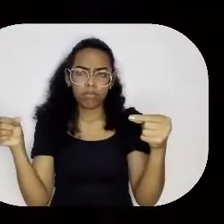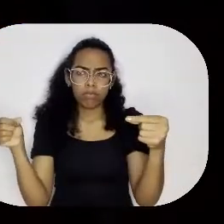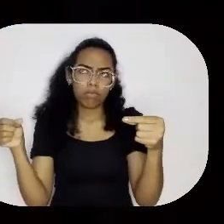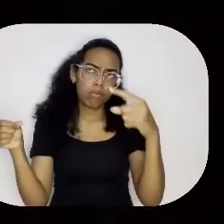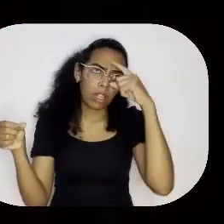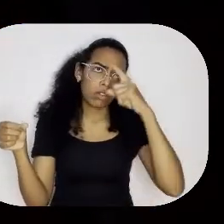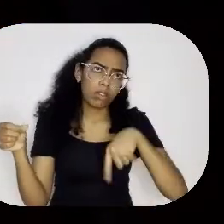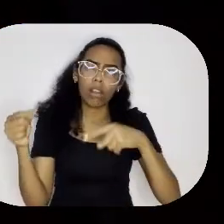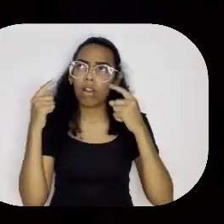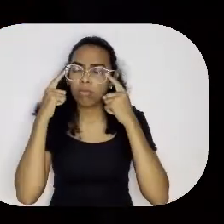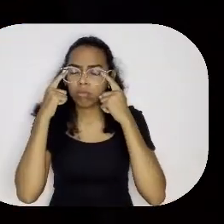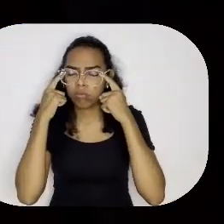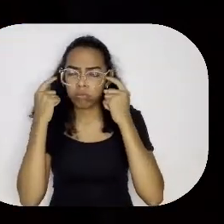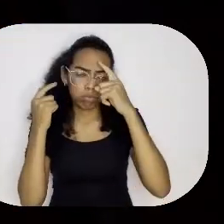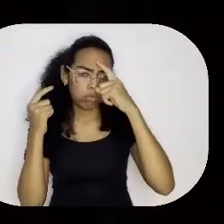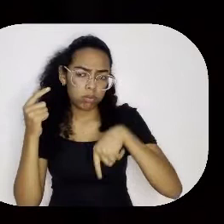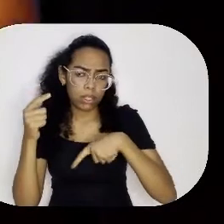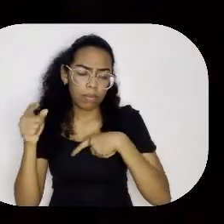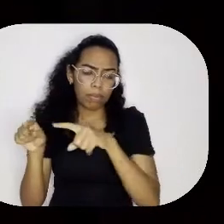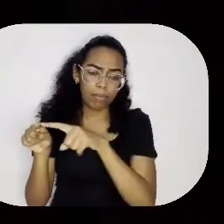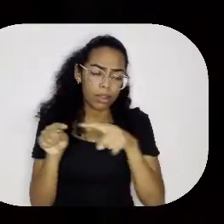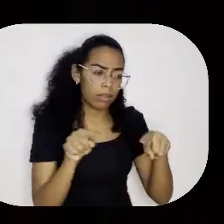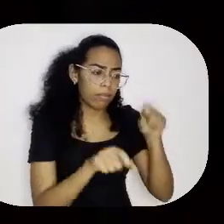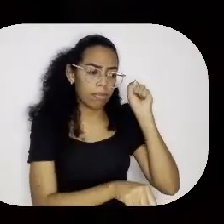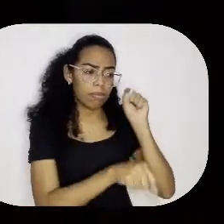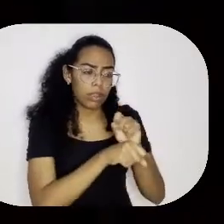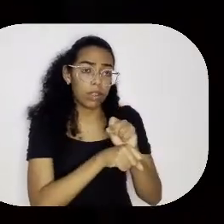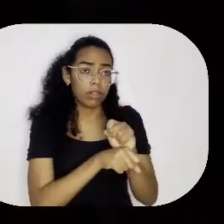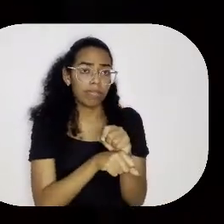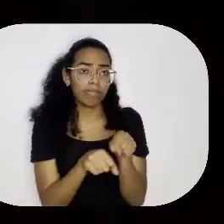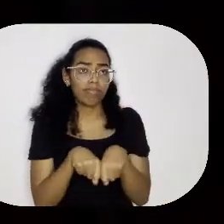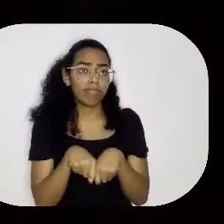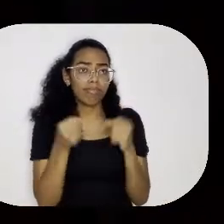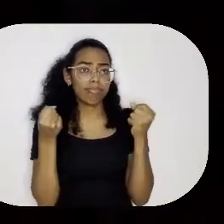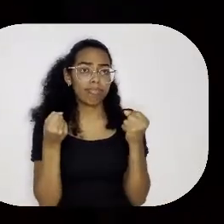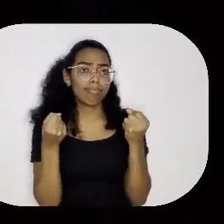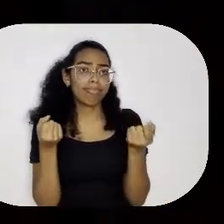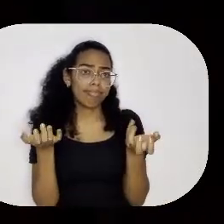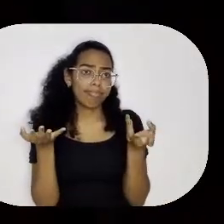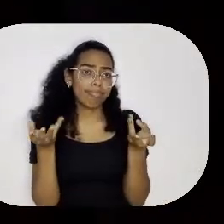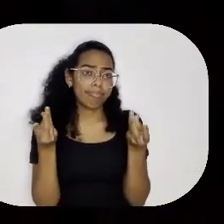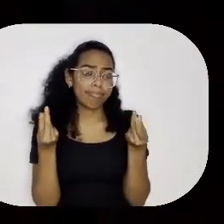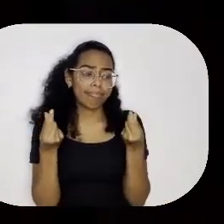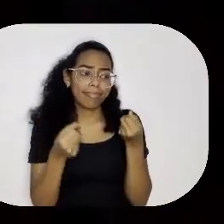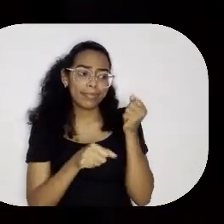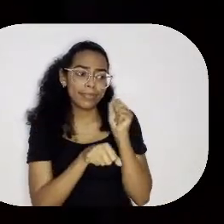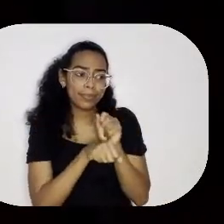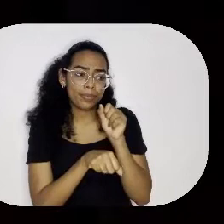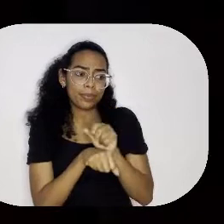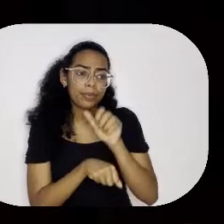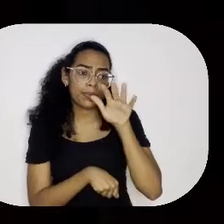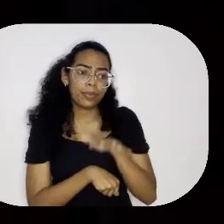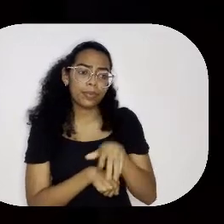Taiwan, um país do Oriente, para ser desmontado. E aqui os rebocadores parece que quebraram, ele se soltou, não se sabe ao certo, mas